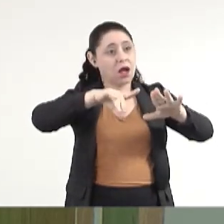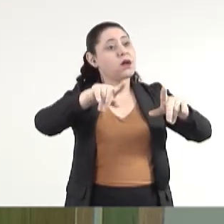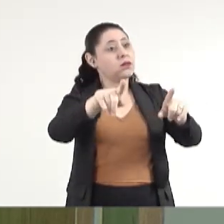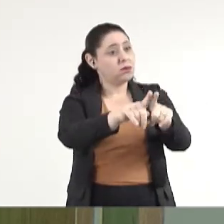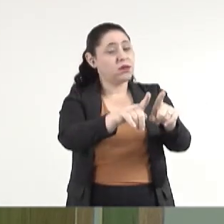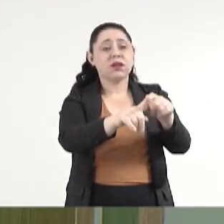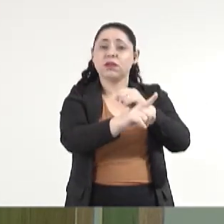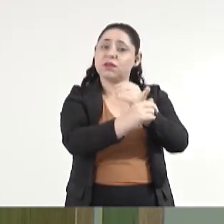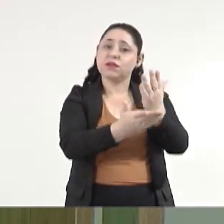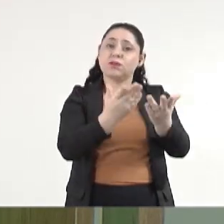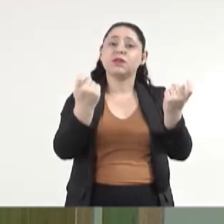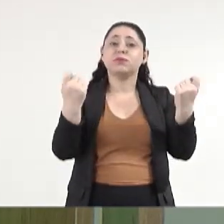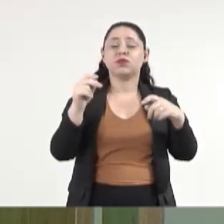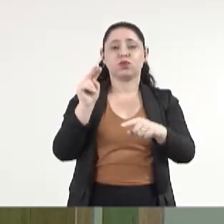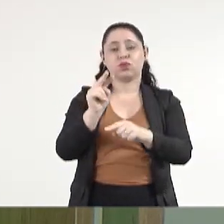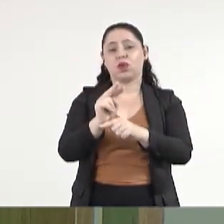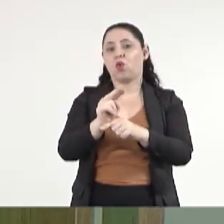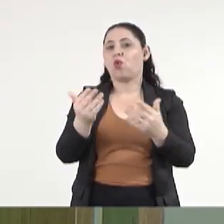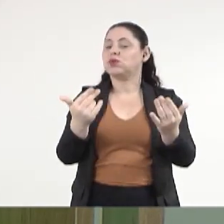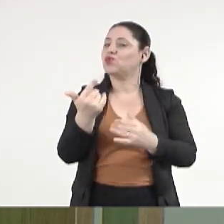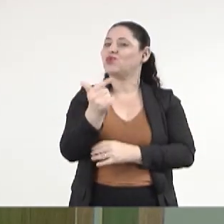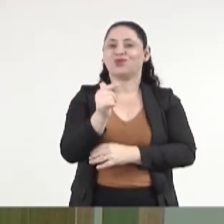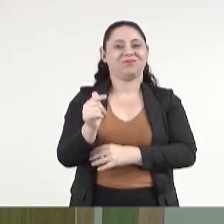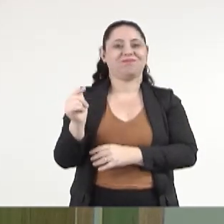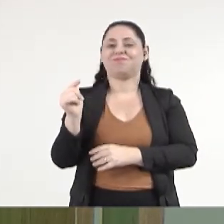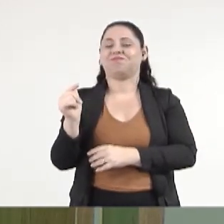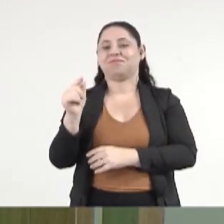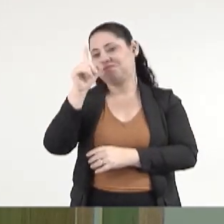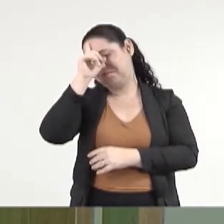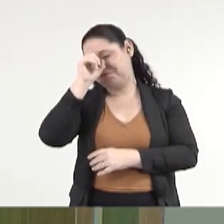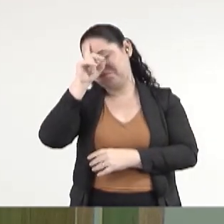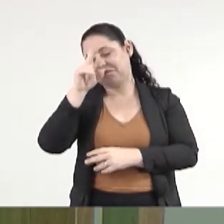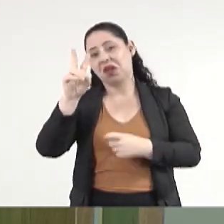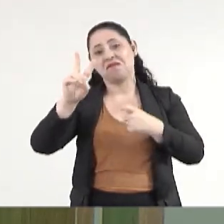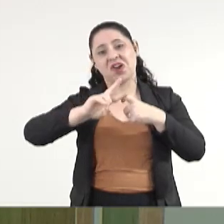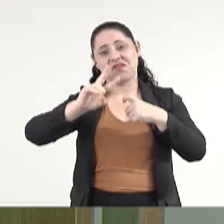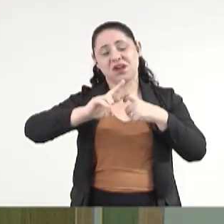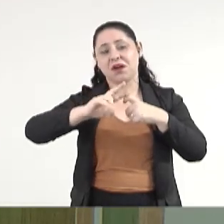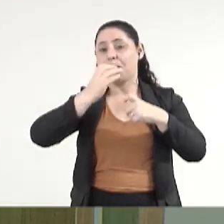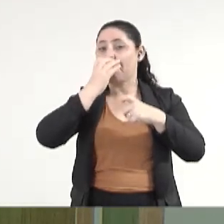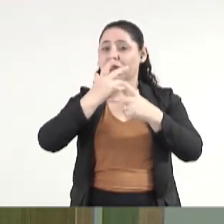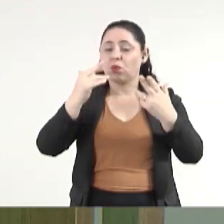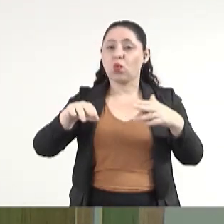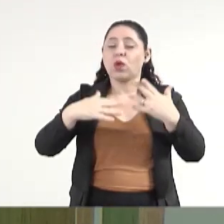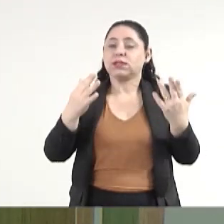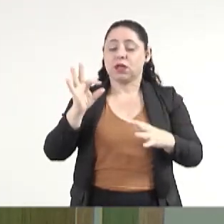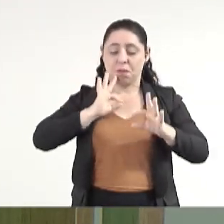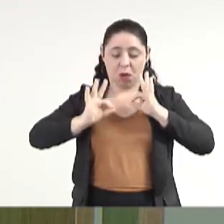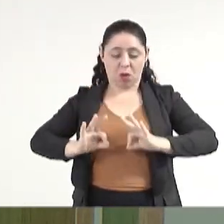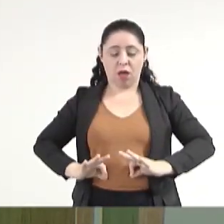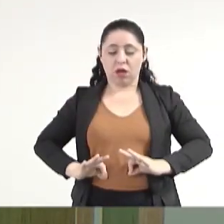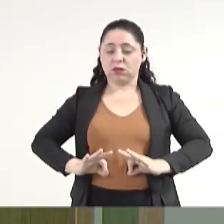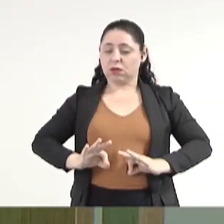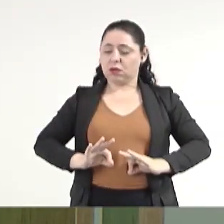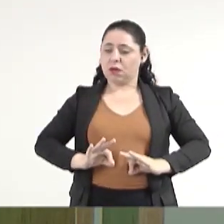também precisam de um atendimento e hoje não existe esse hospital lá. Quando uma onça passa mal, que precisa de atendimento,